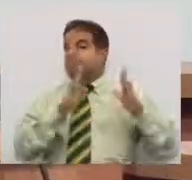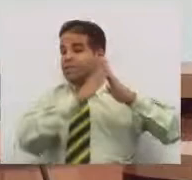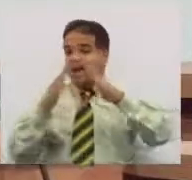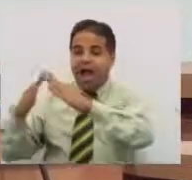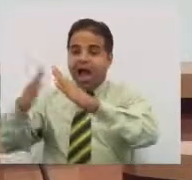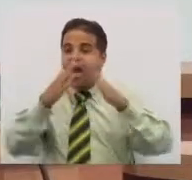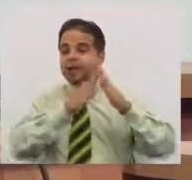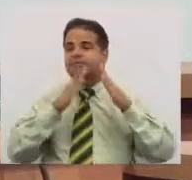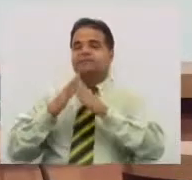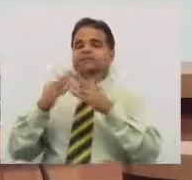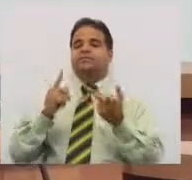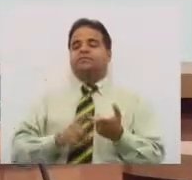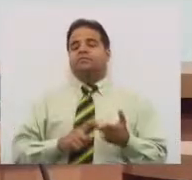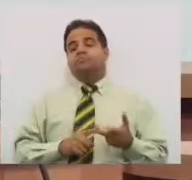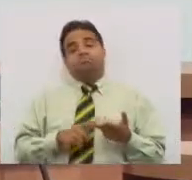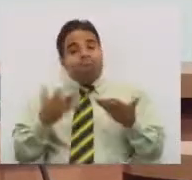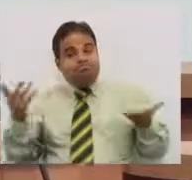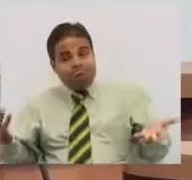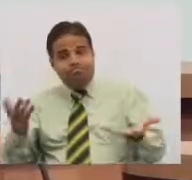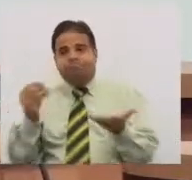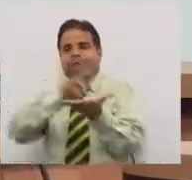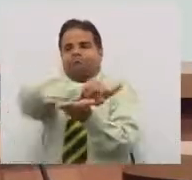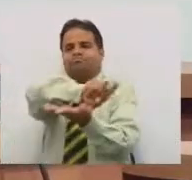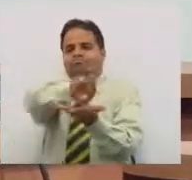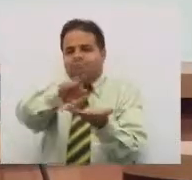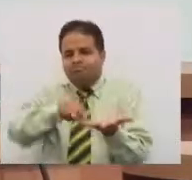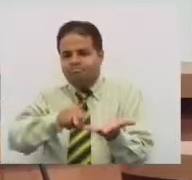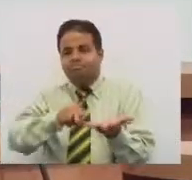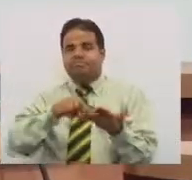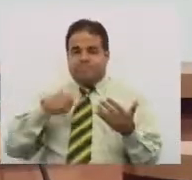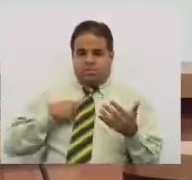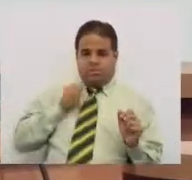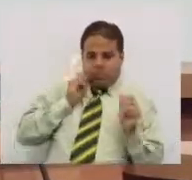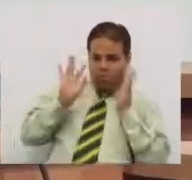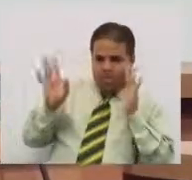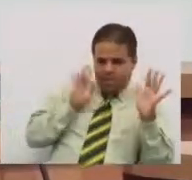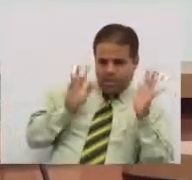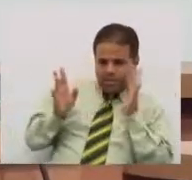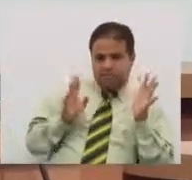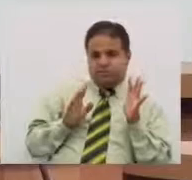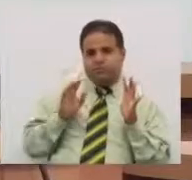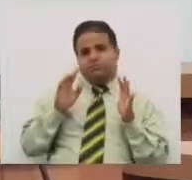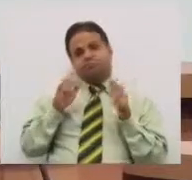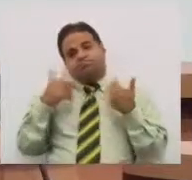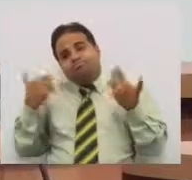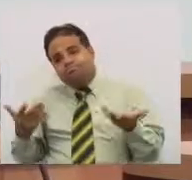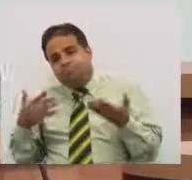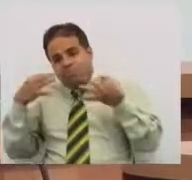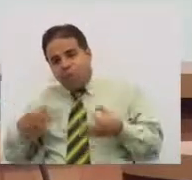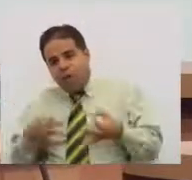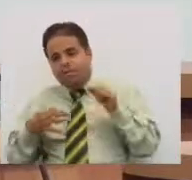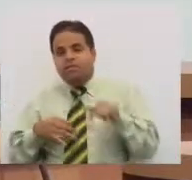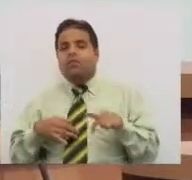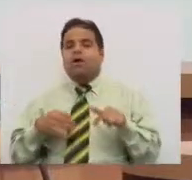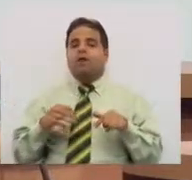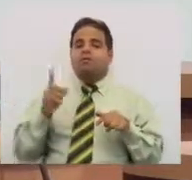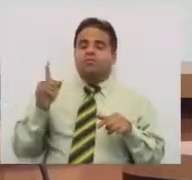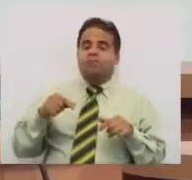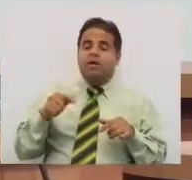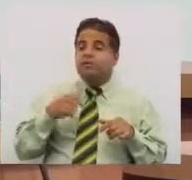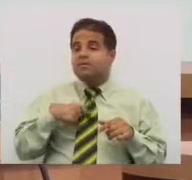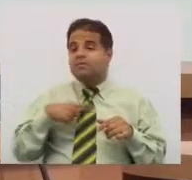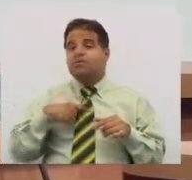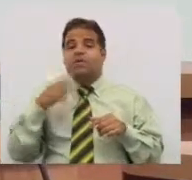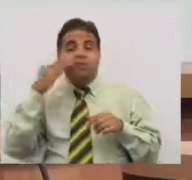habitação. E aí, eu penso que não é esse fora adequado, mas infelizmente é uma constatação, eu